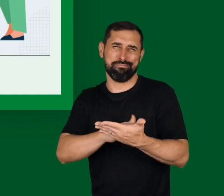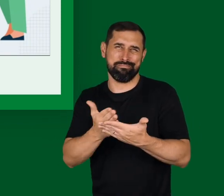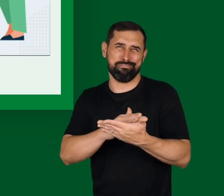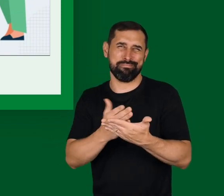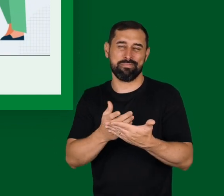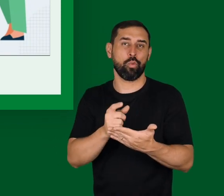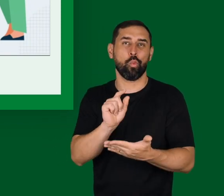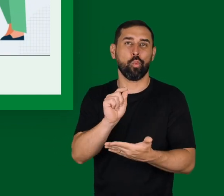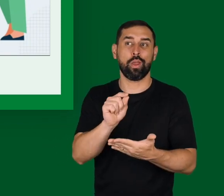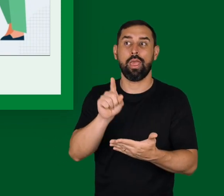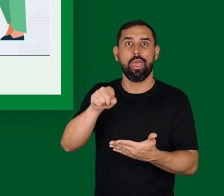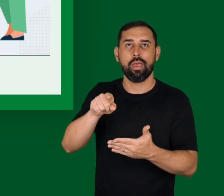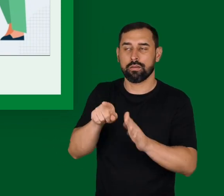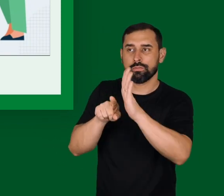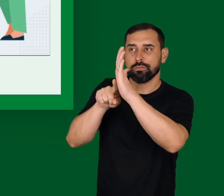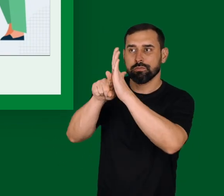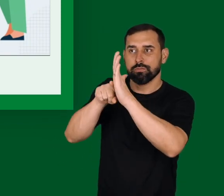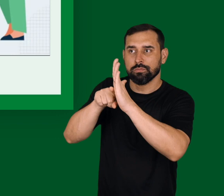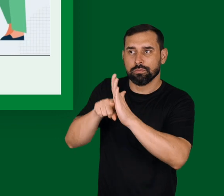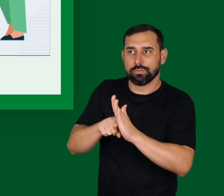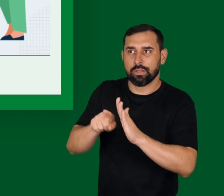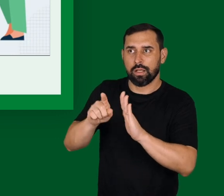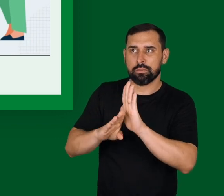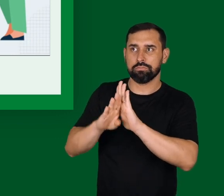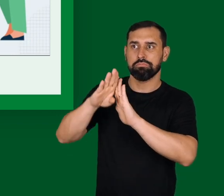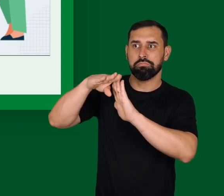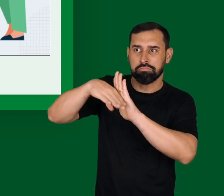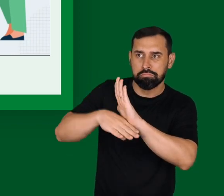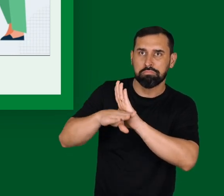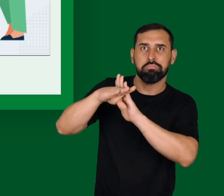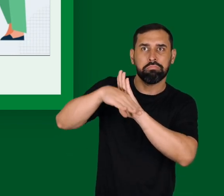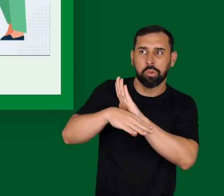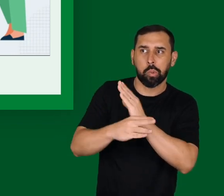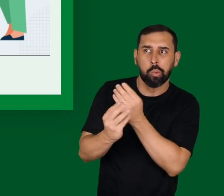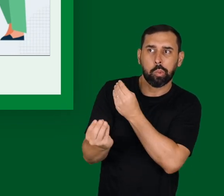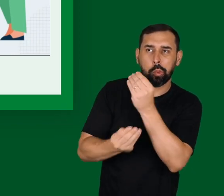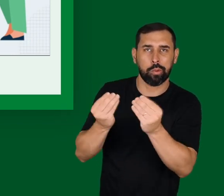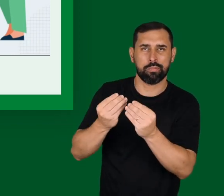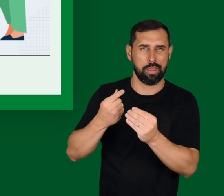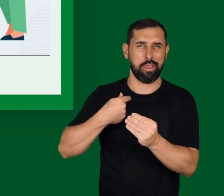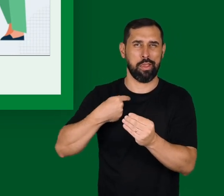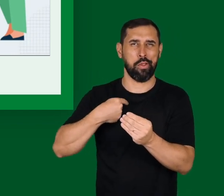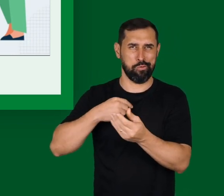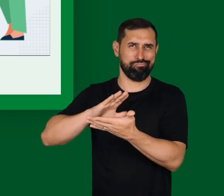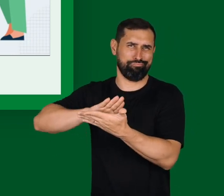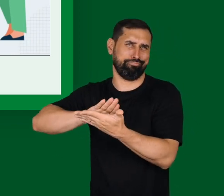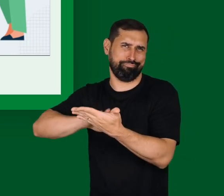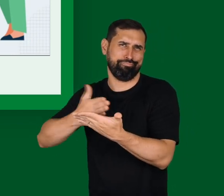precoce pediátrico. Então, aqui na tradução, tá? Essa aqui é uma tradução livre que eu fiz dentro